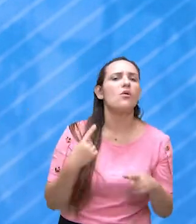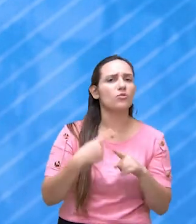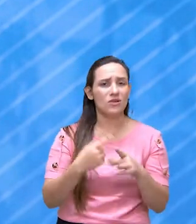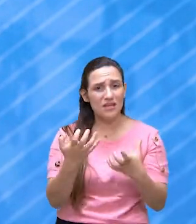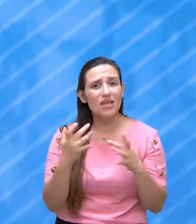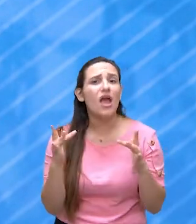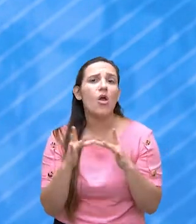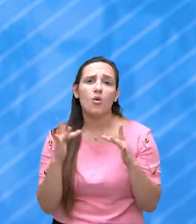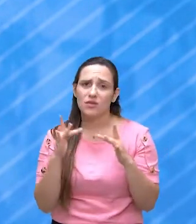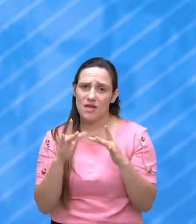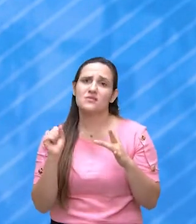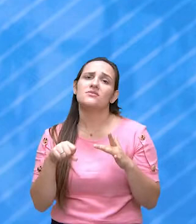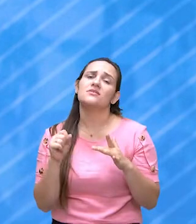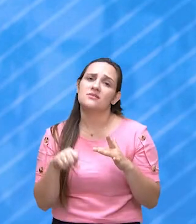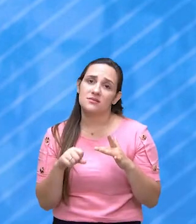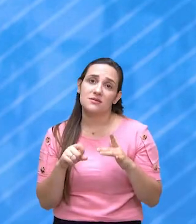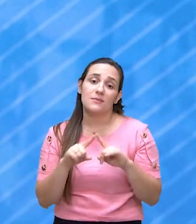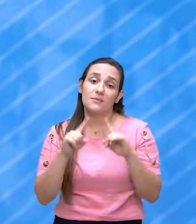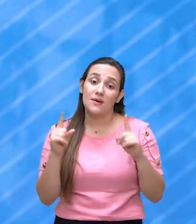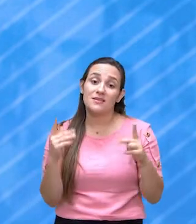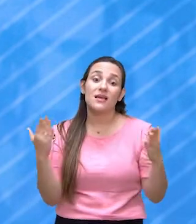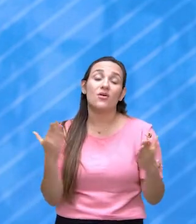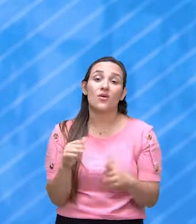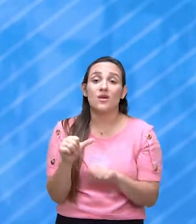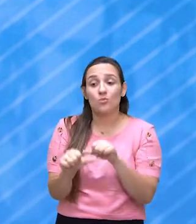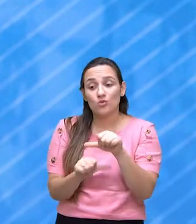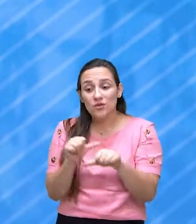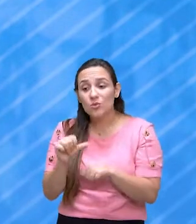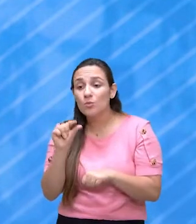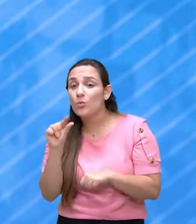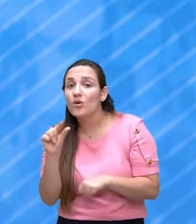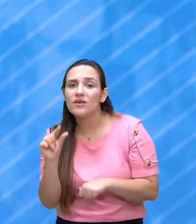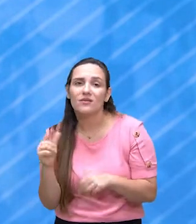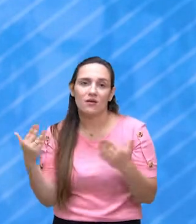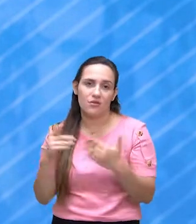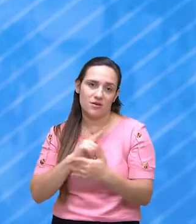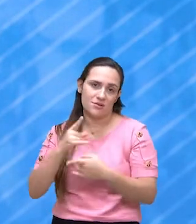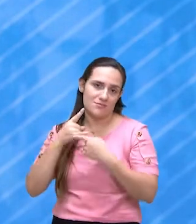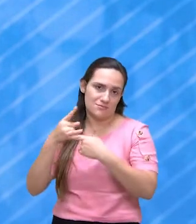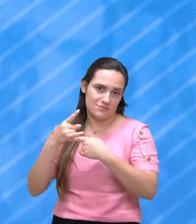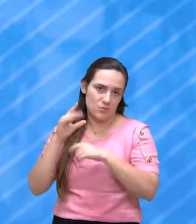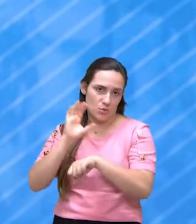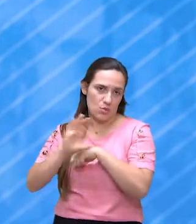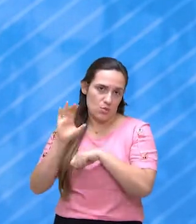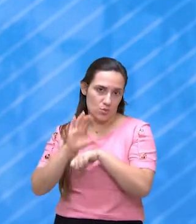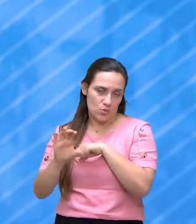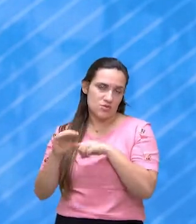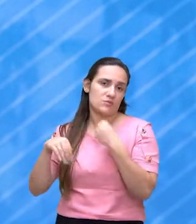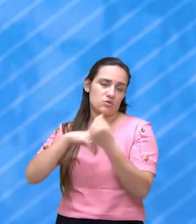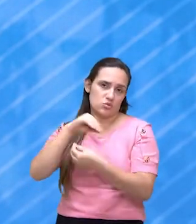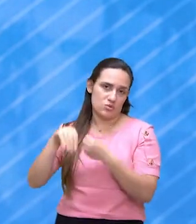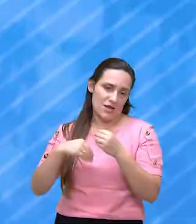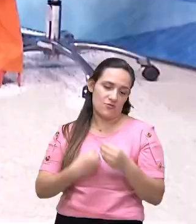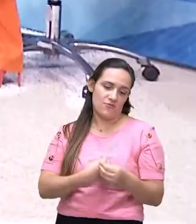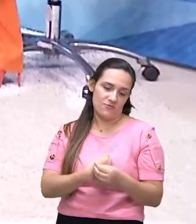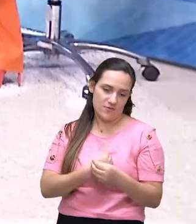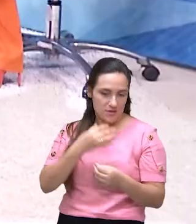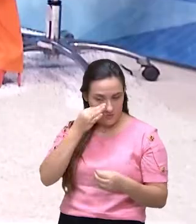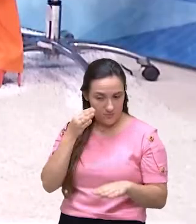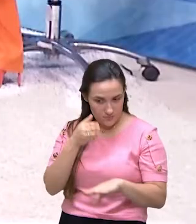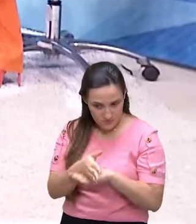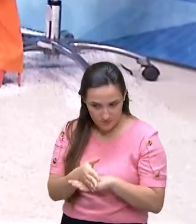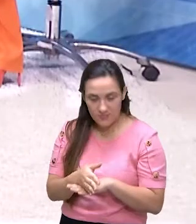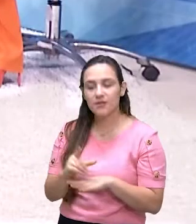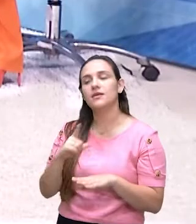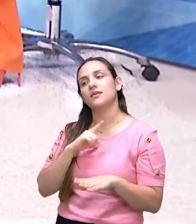presencialmente então esse modelo antigo ele está sendo só remodelado e nós temos os cursos que são